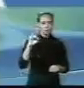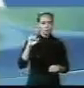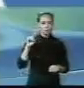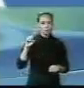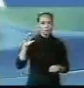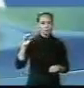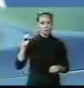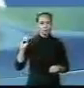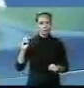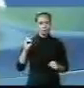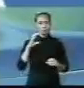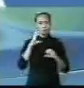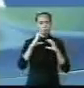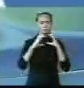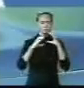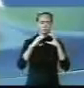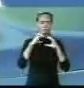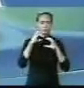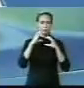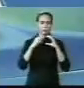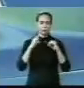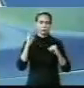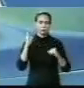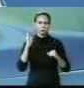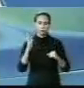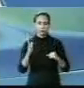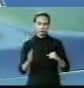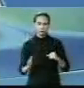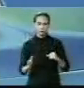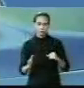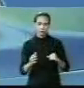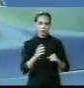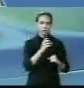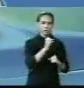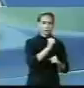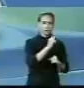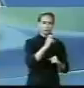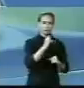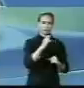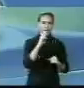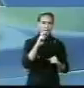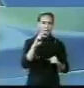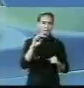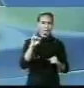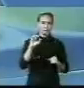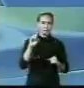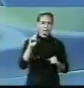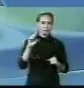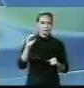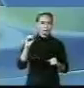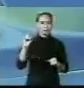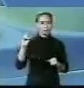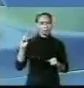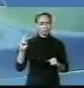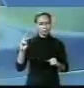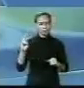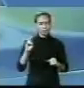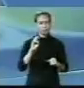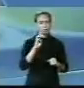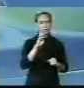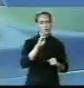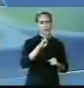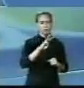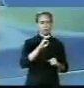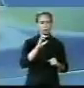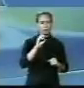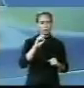vai se comunicar diretamente com o servidor da UOL, exercendo aí o papel de como? Como cliente.